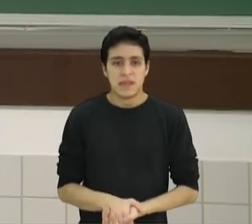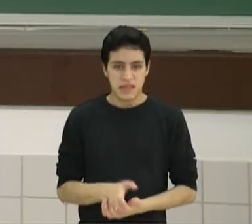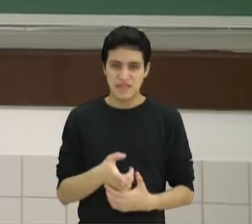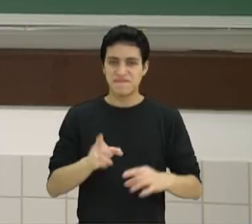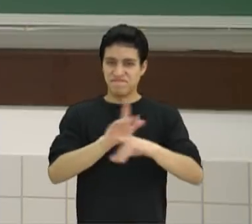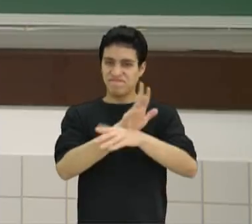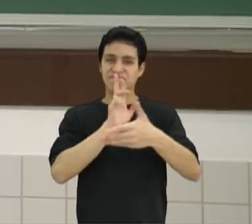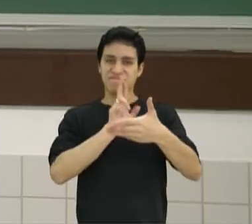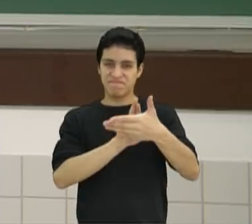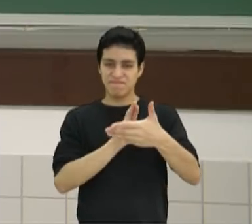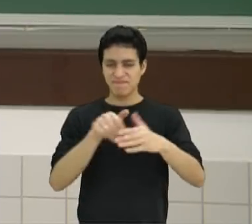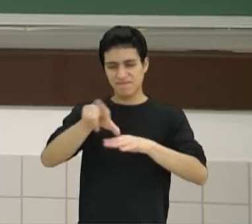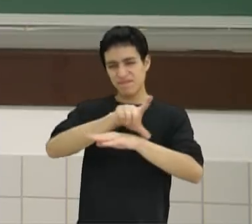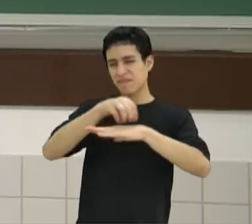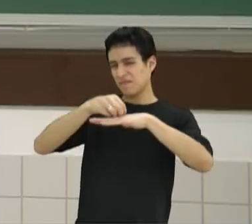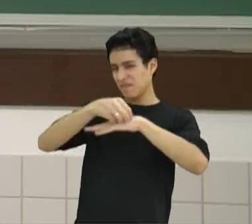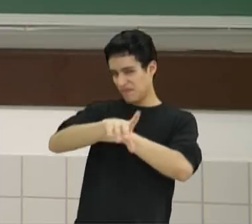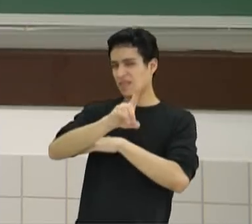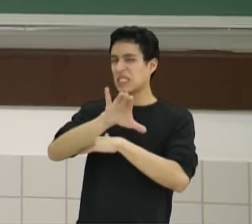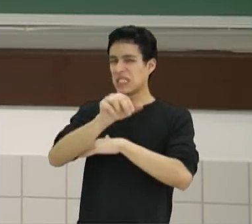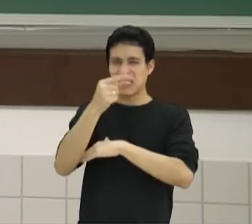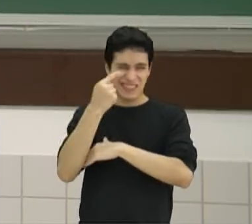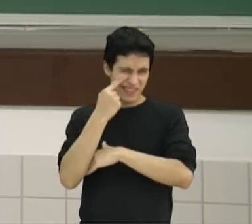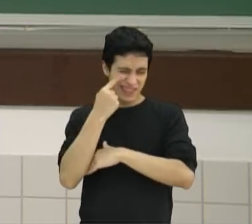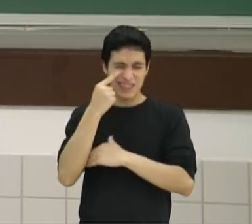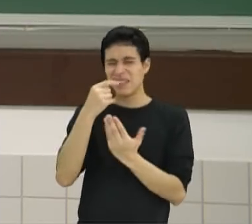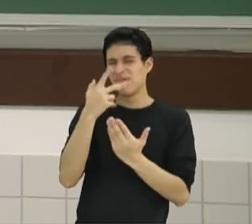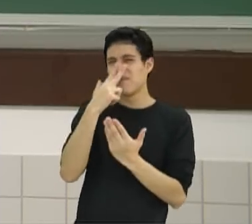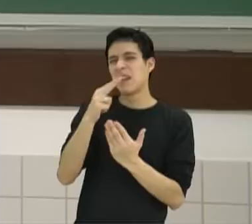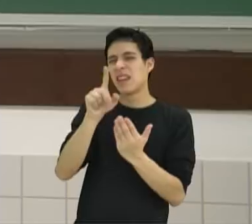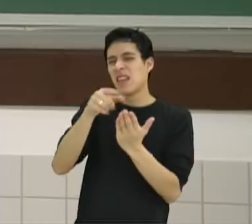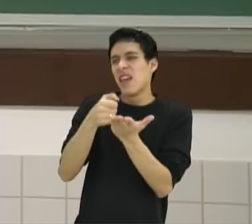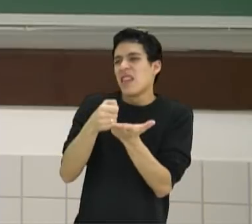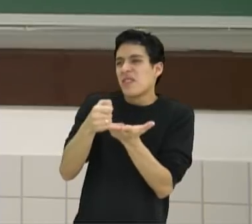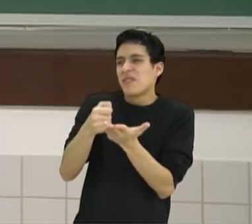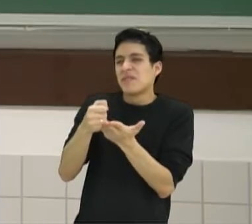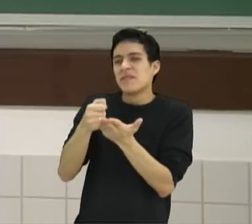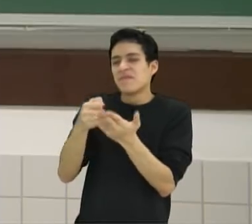Respondeu? Já tinha dado uma dica, uma introdução aí dessa resposta, né?